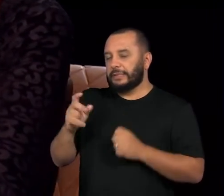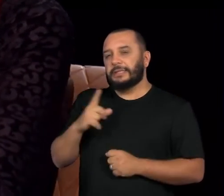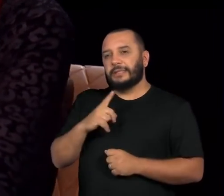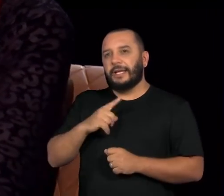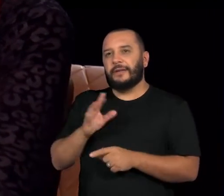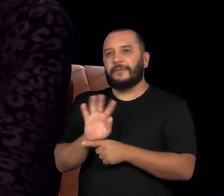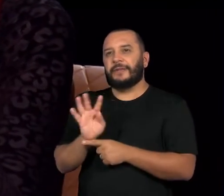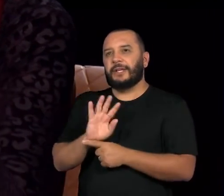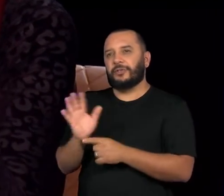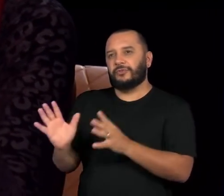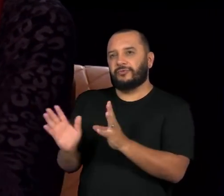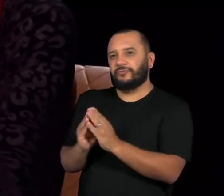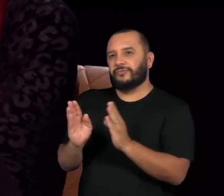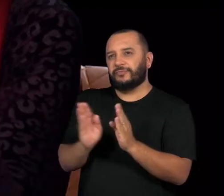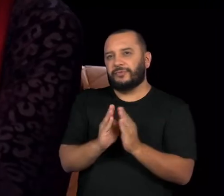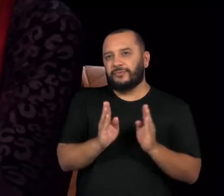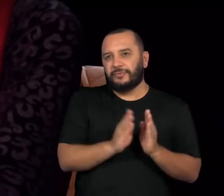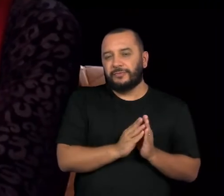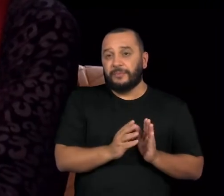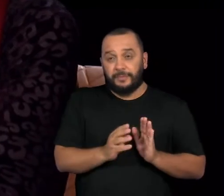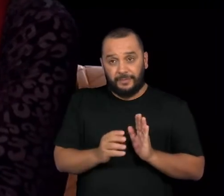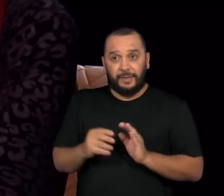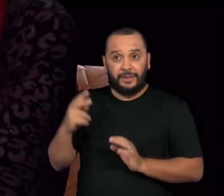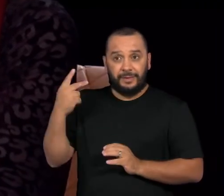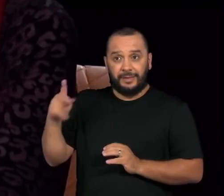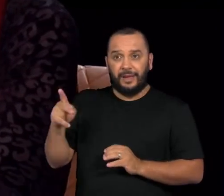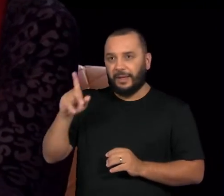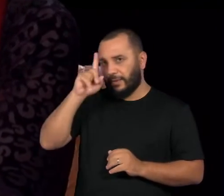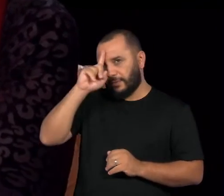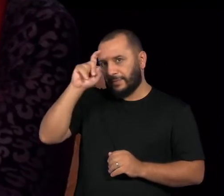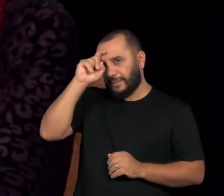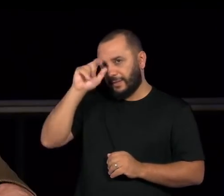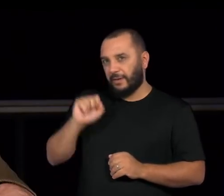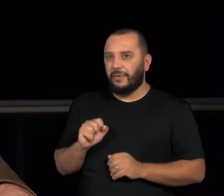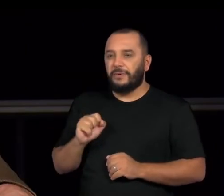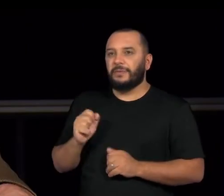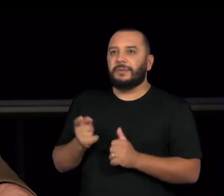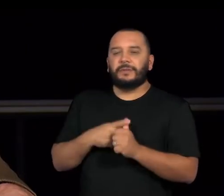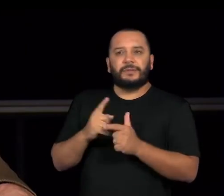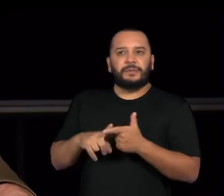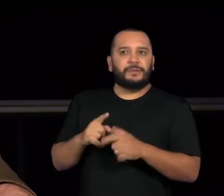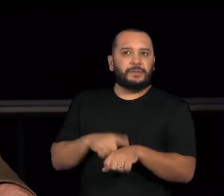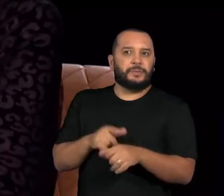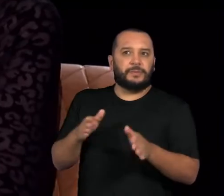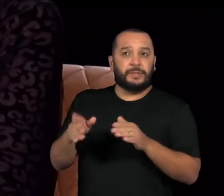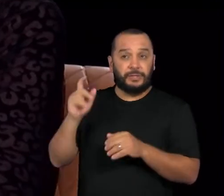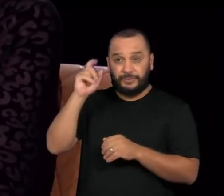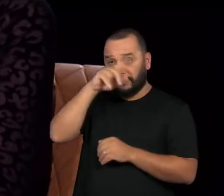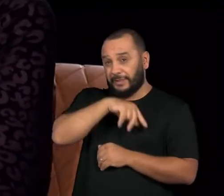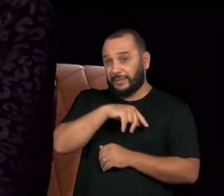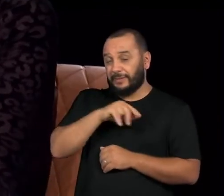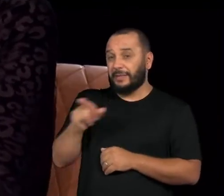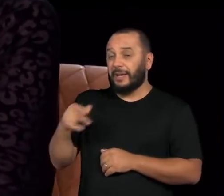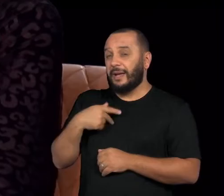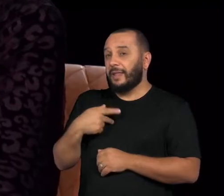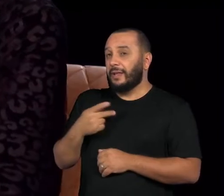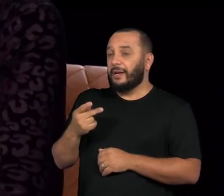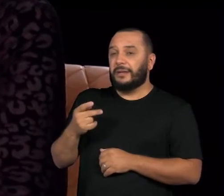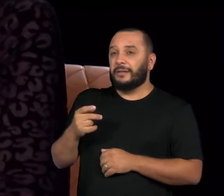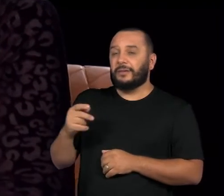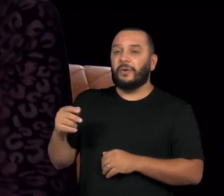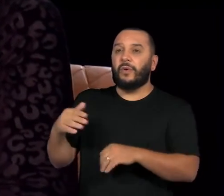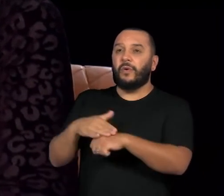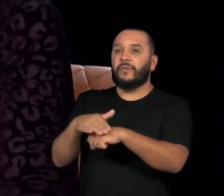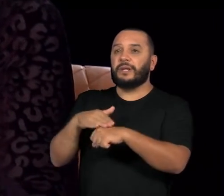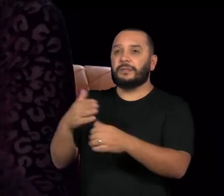vídeos feitos dela no hospital, dela nos momentos críticos em que ela fez, falando mesmo com as